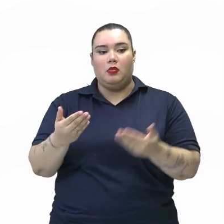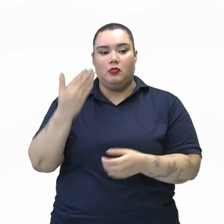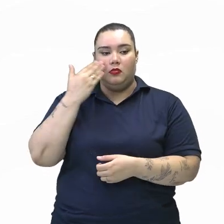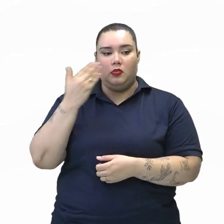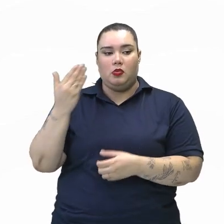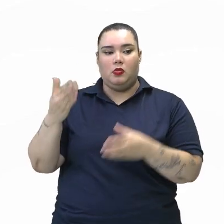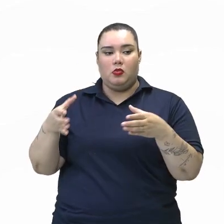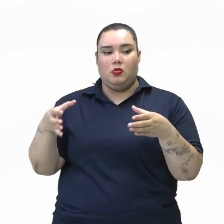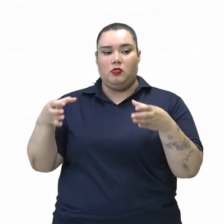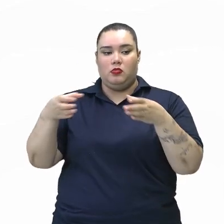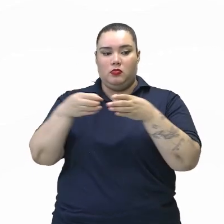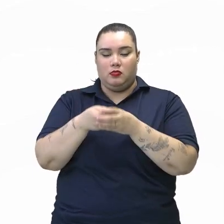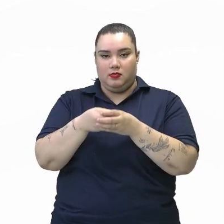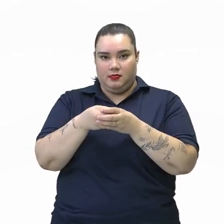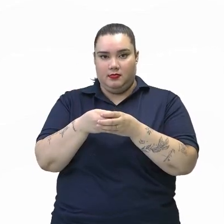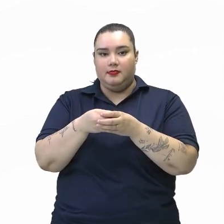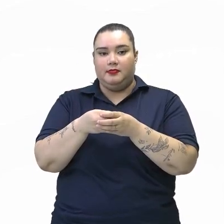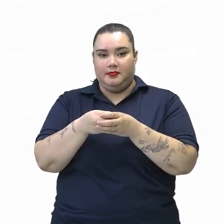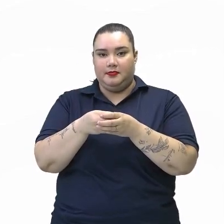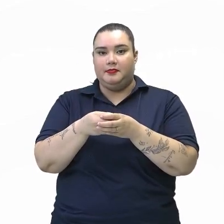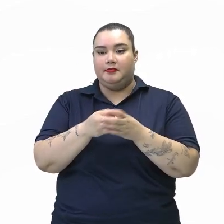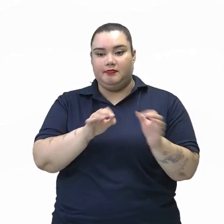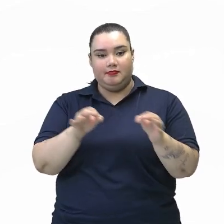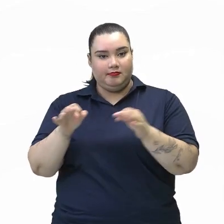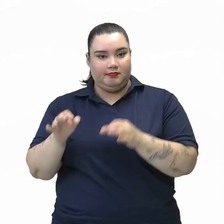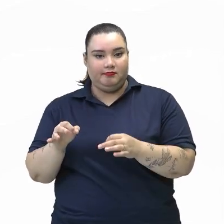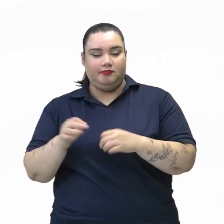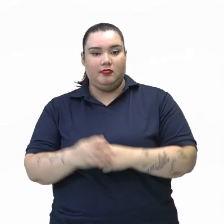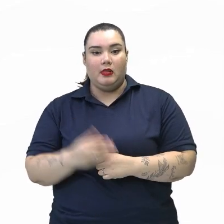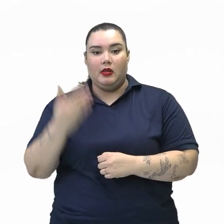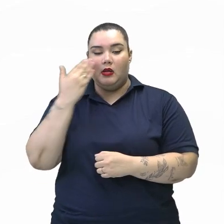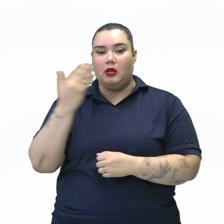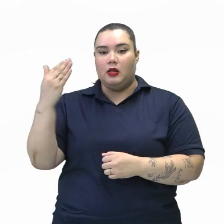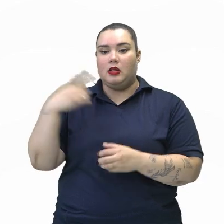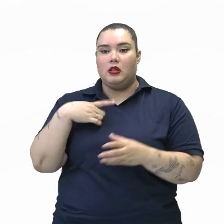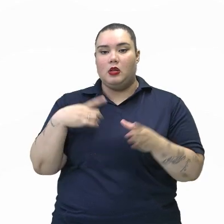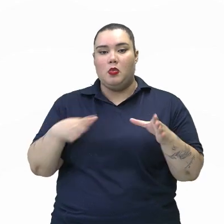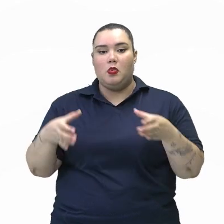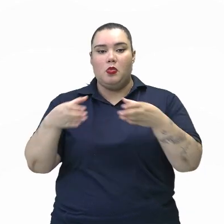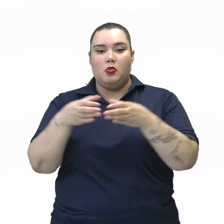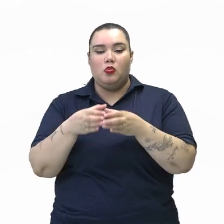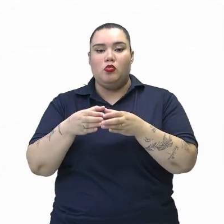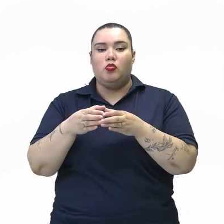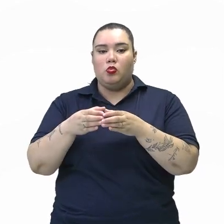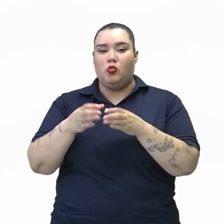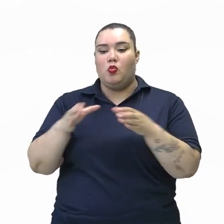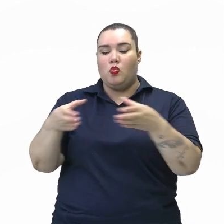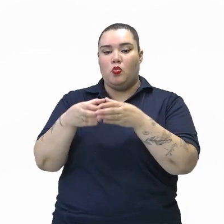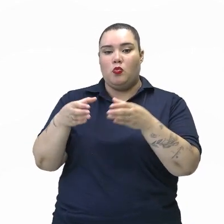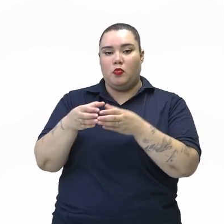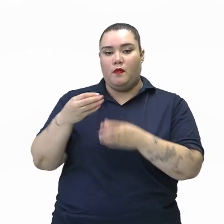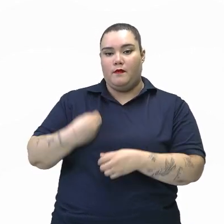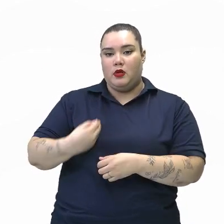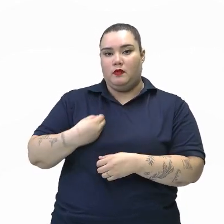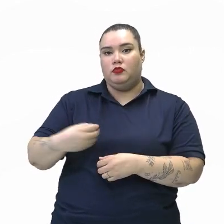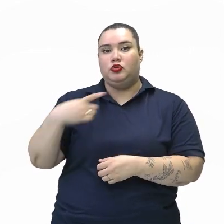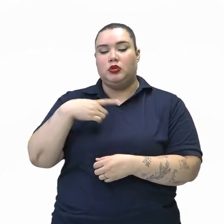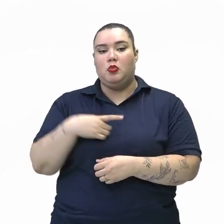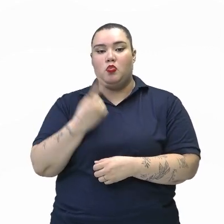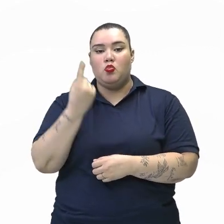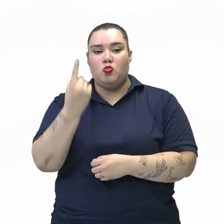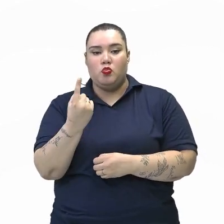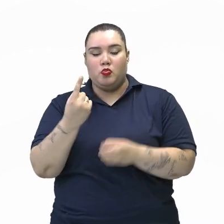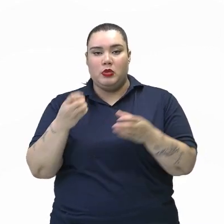protista. Então, neste reino, estão agrupados os organismos que são formados por